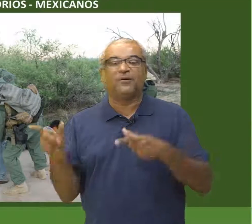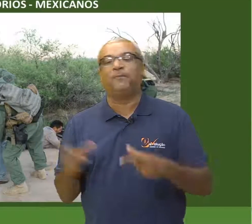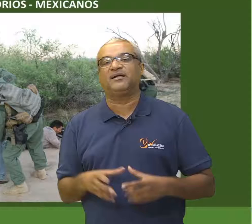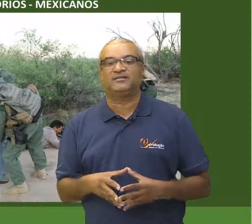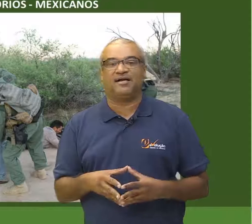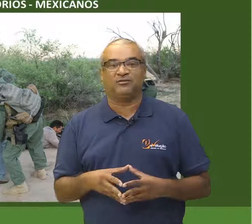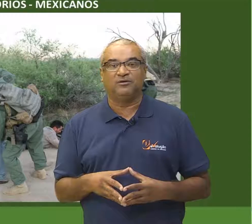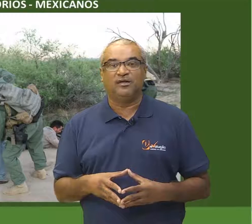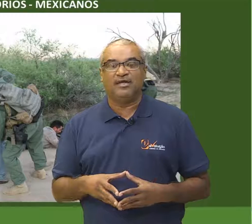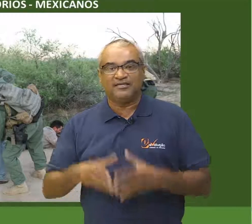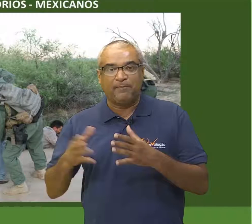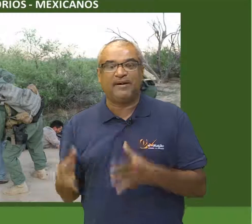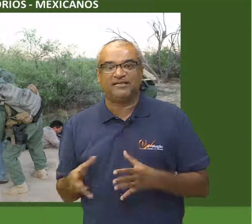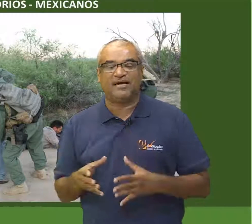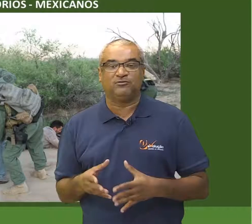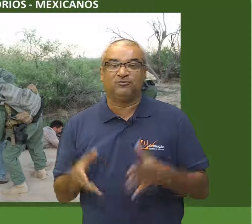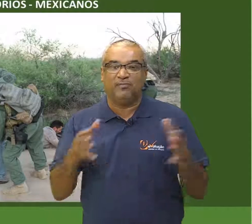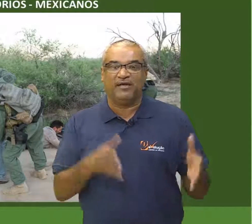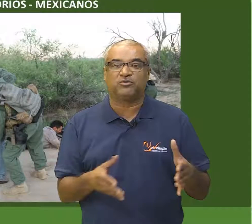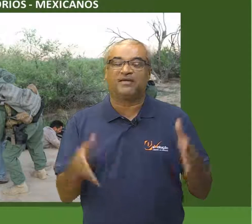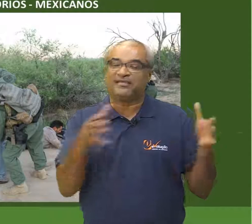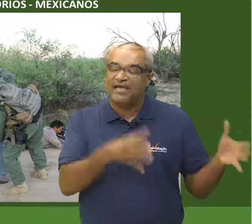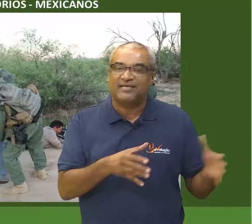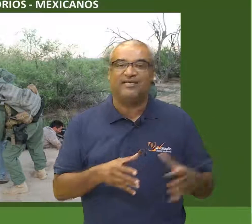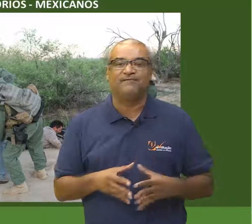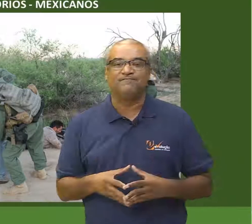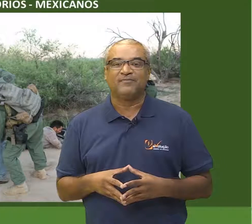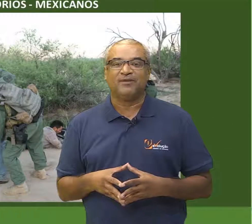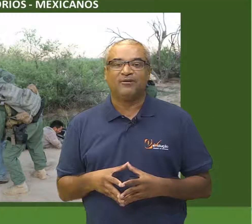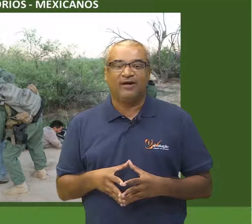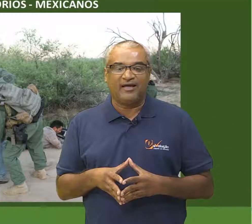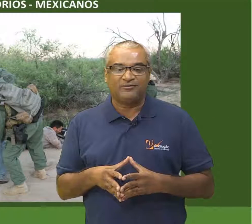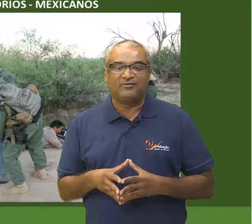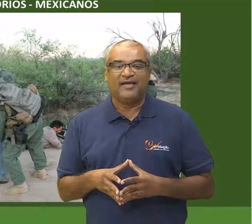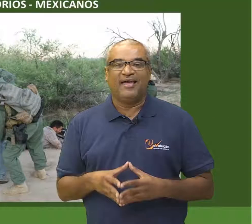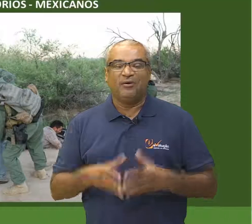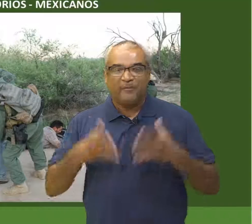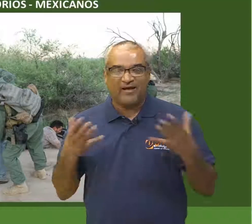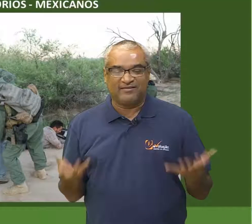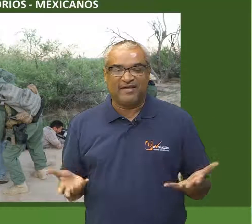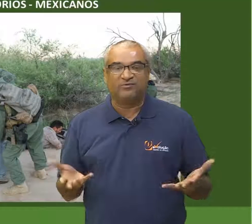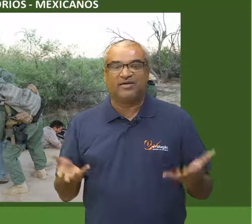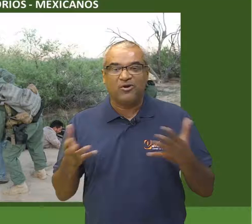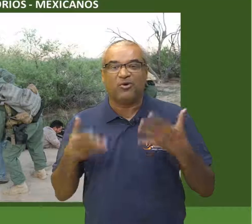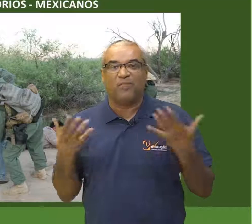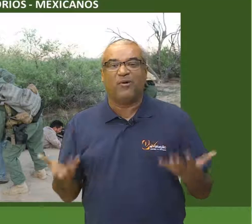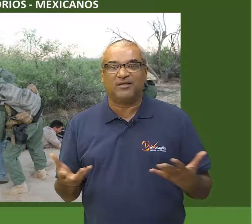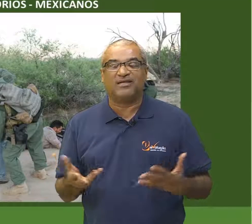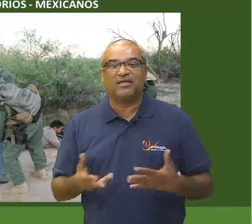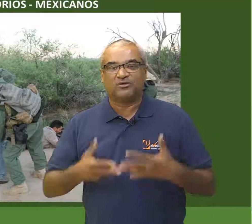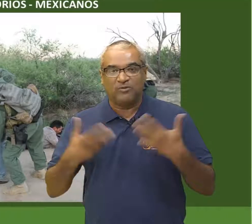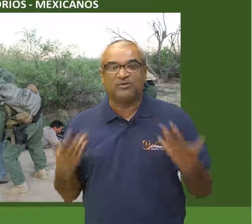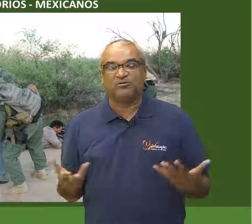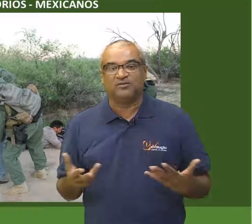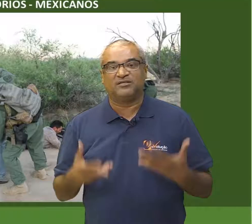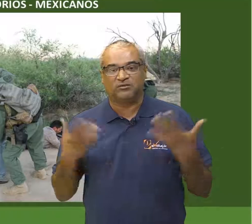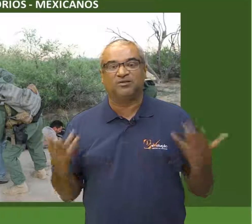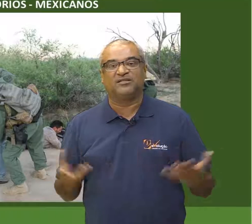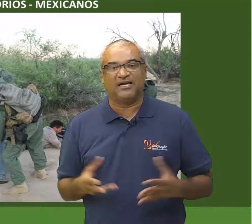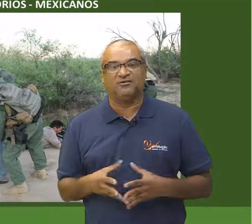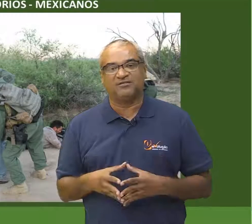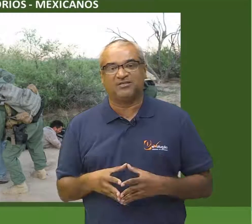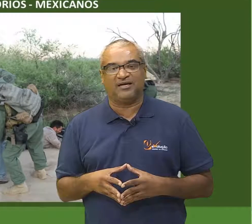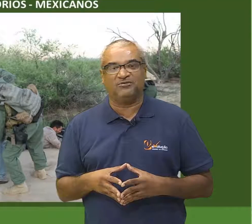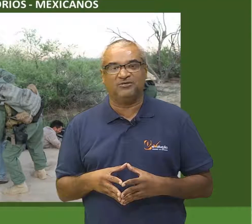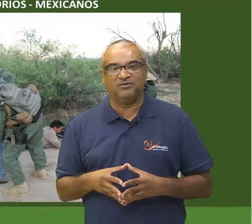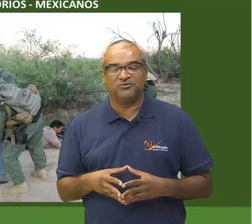definida pelo passado. Esse passado do México até aqui, correto? É um passado que incomoda, sobretudo, as